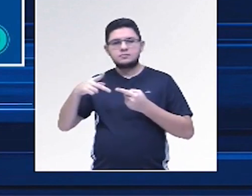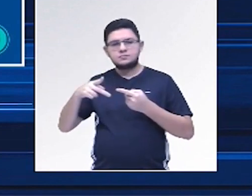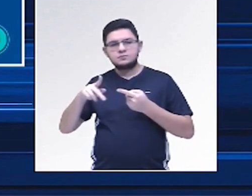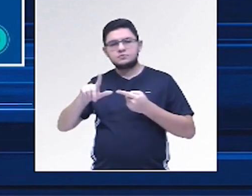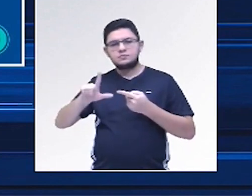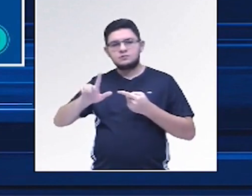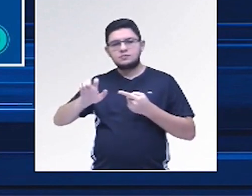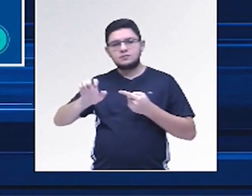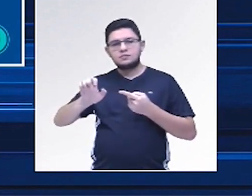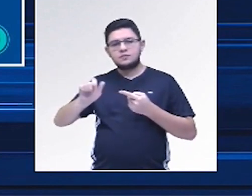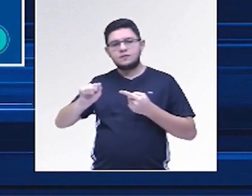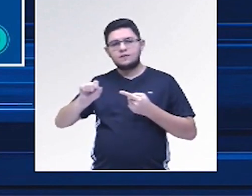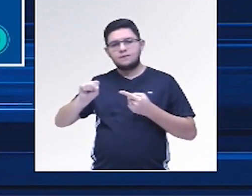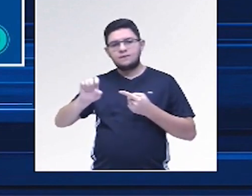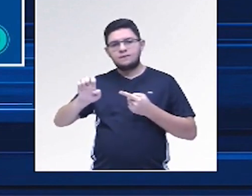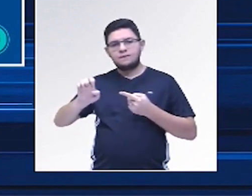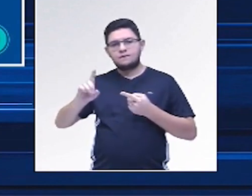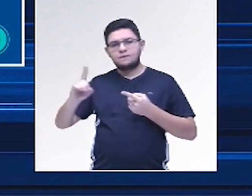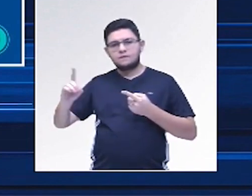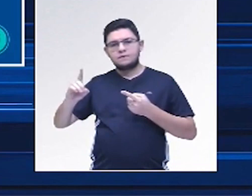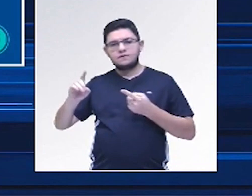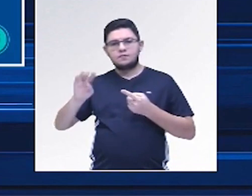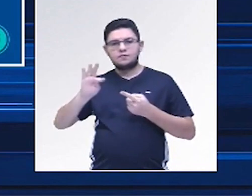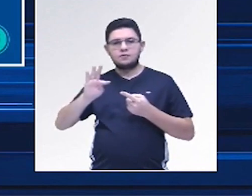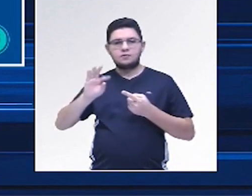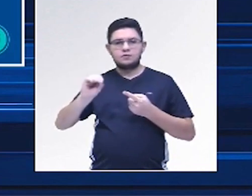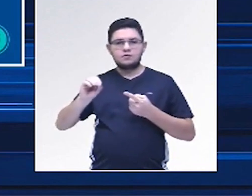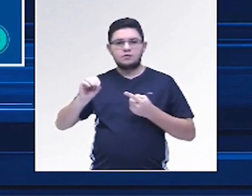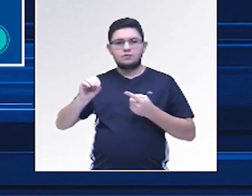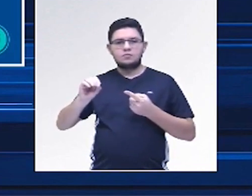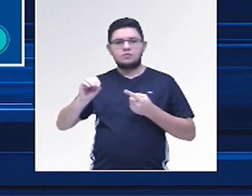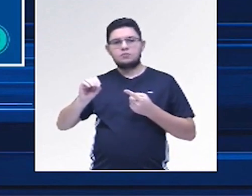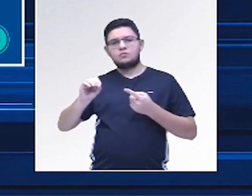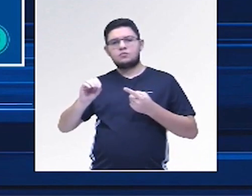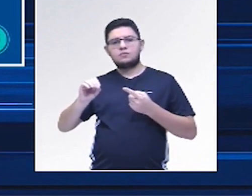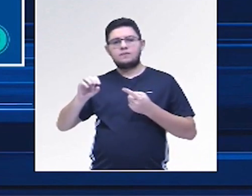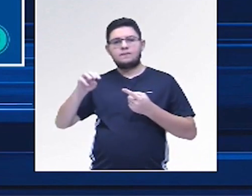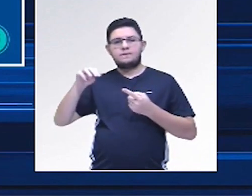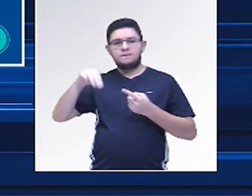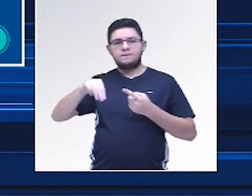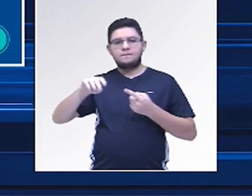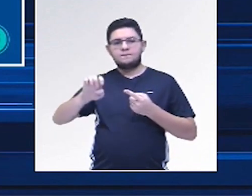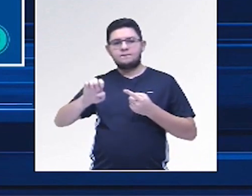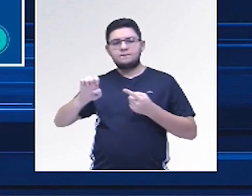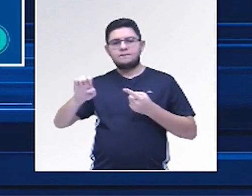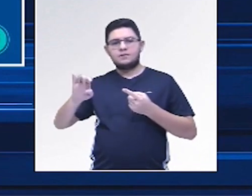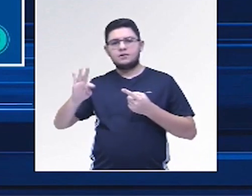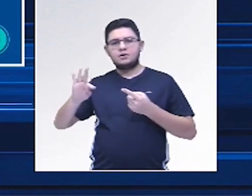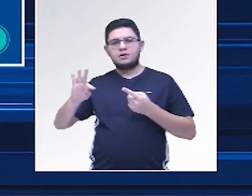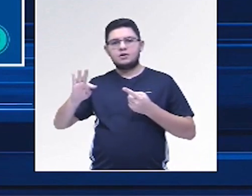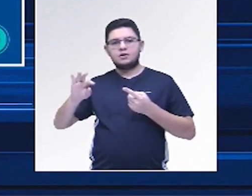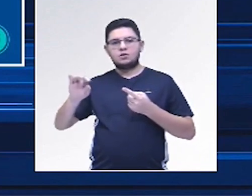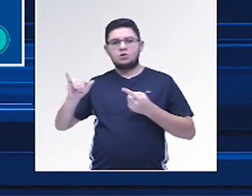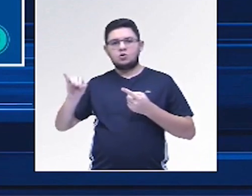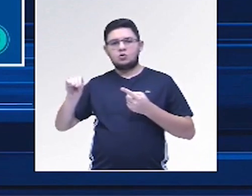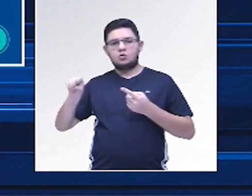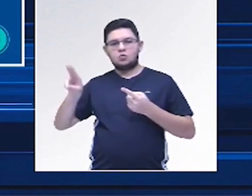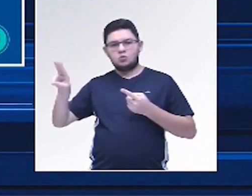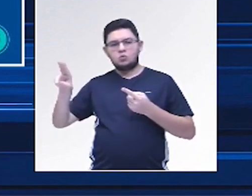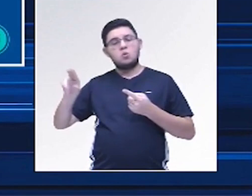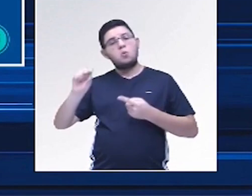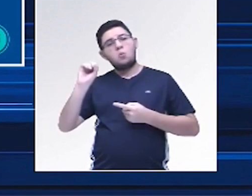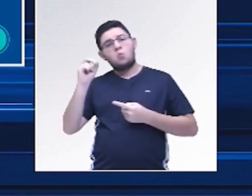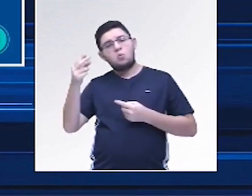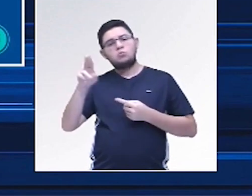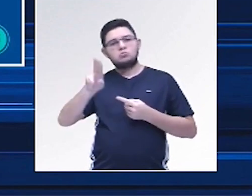you. Good to meet you. Todas essas dão a mesma ideia. Prazer, legal, bom conhecer